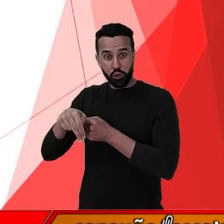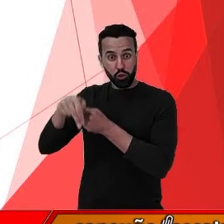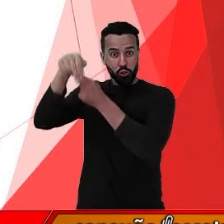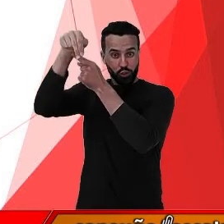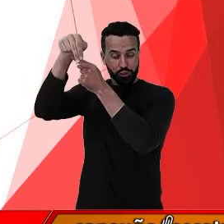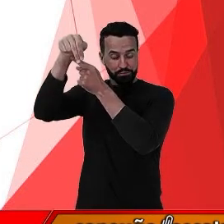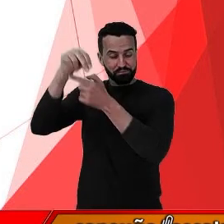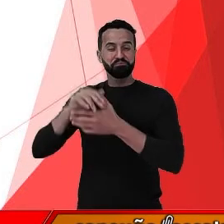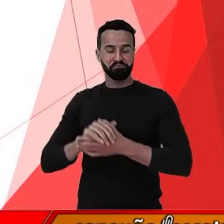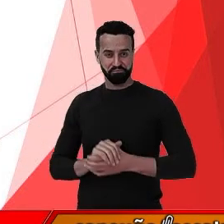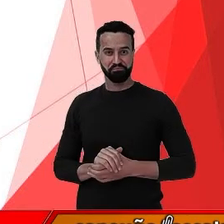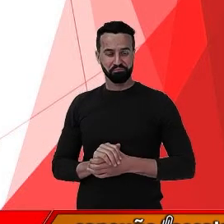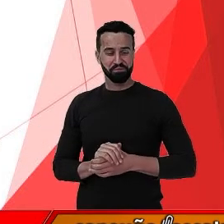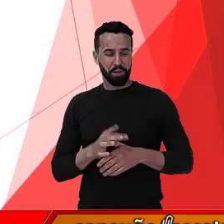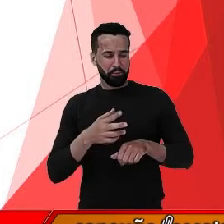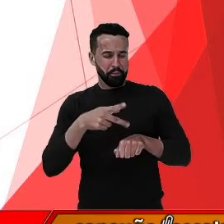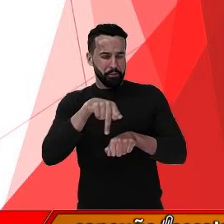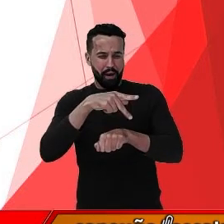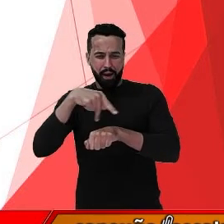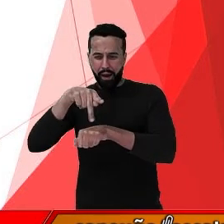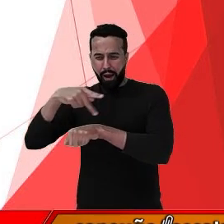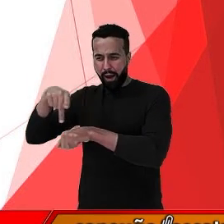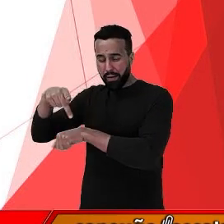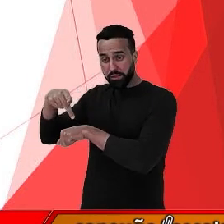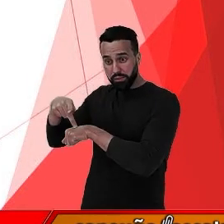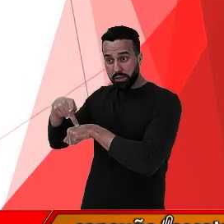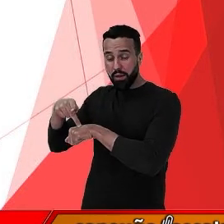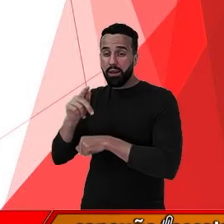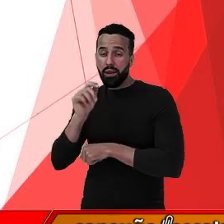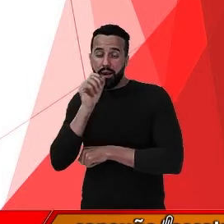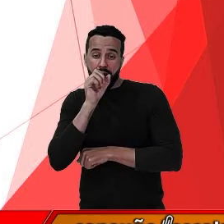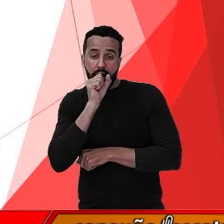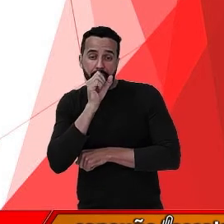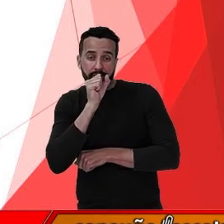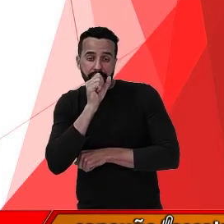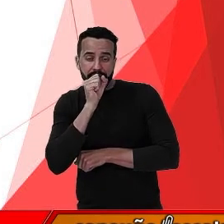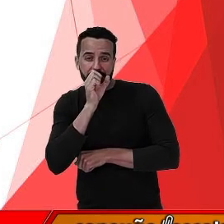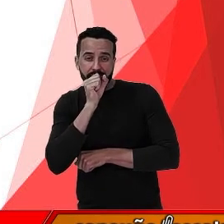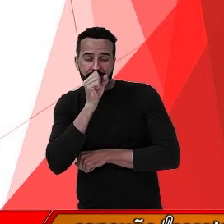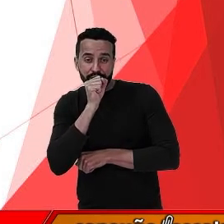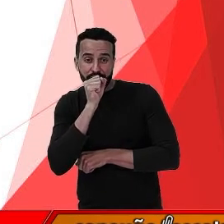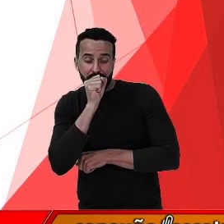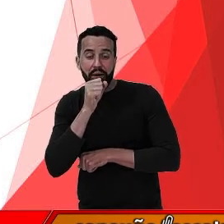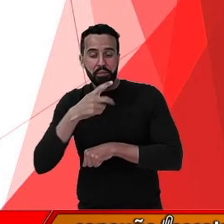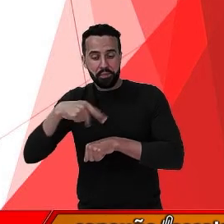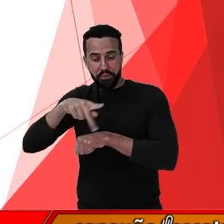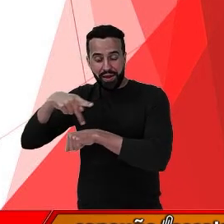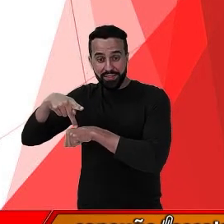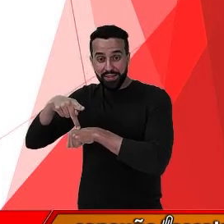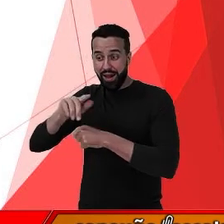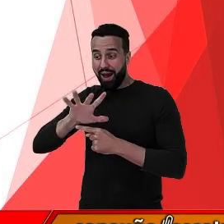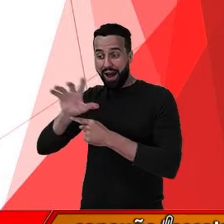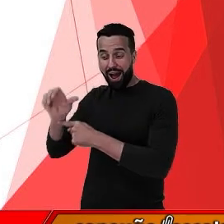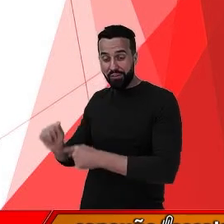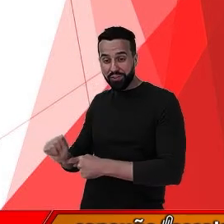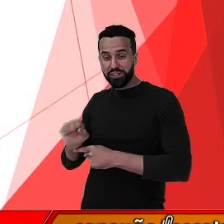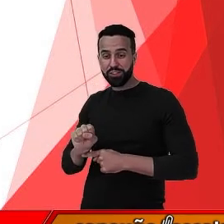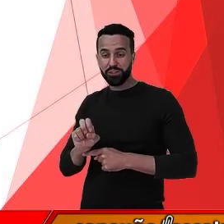os países que estão em laranja compõem a África